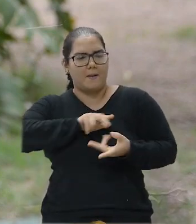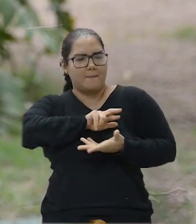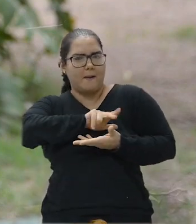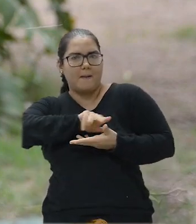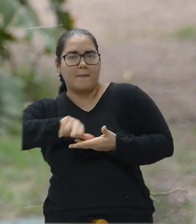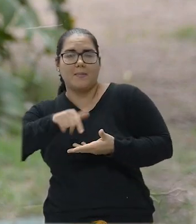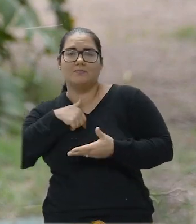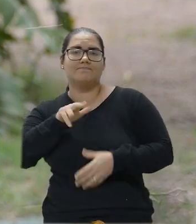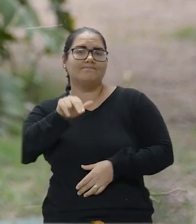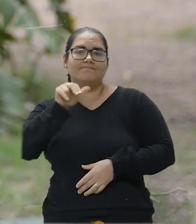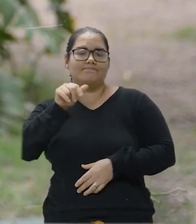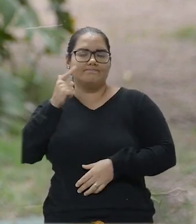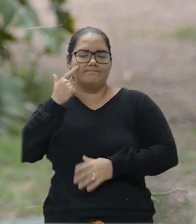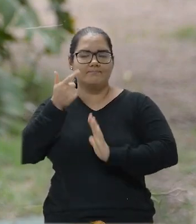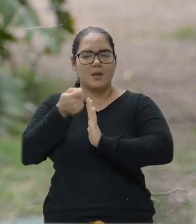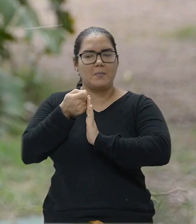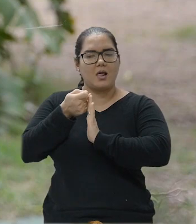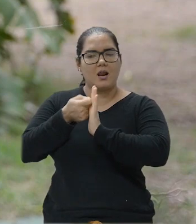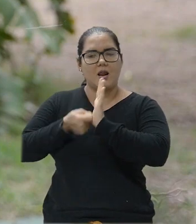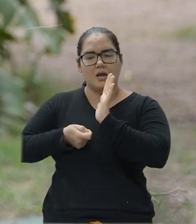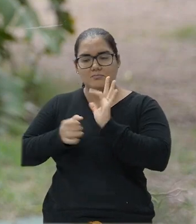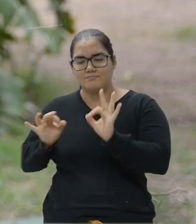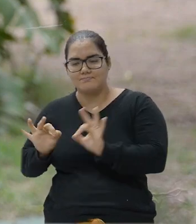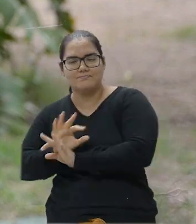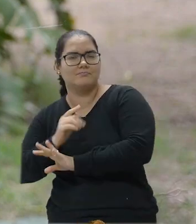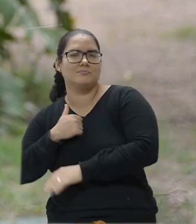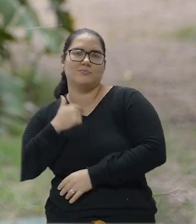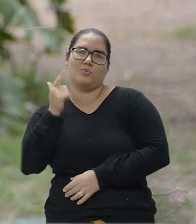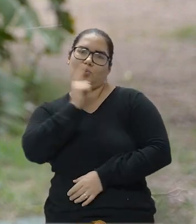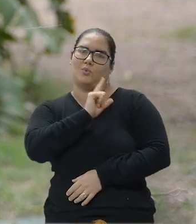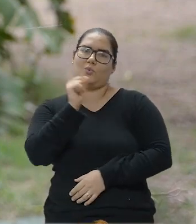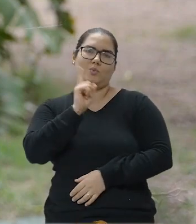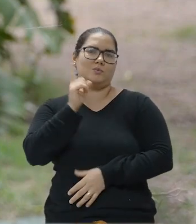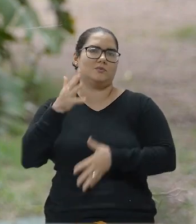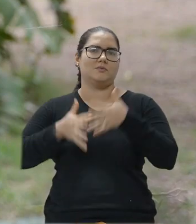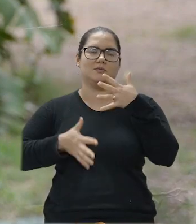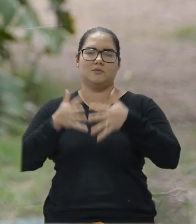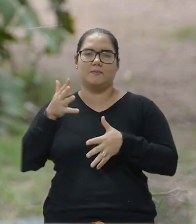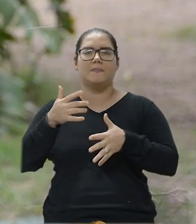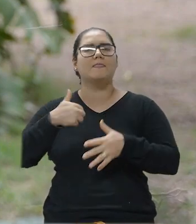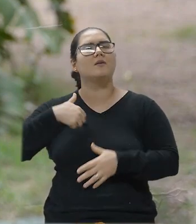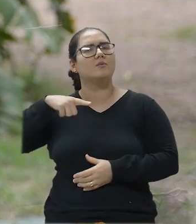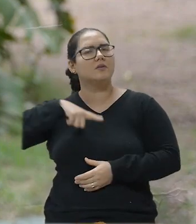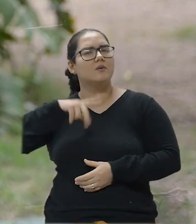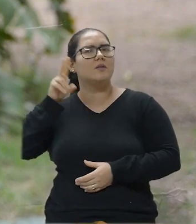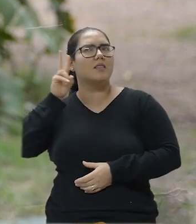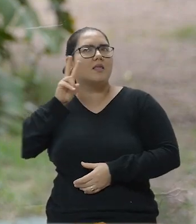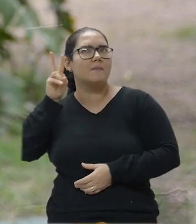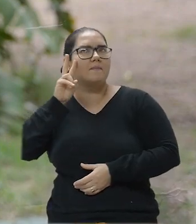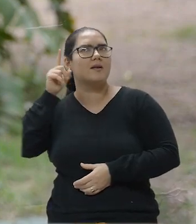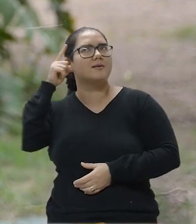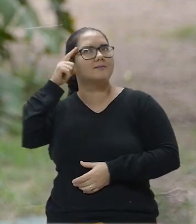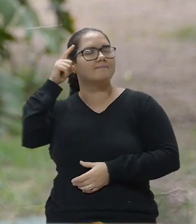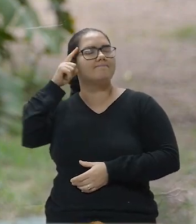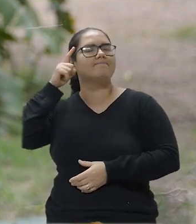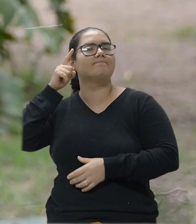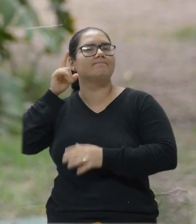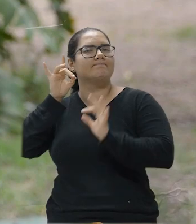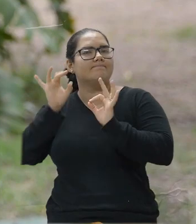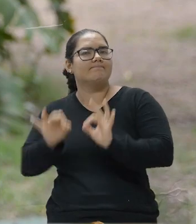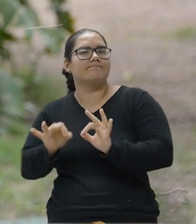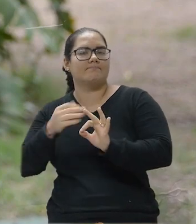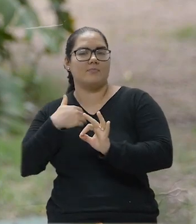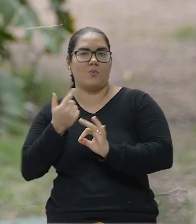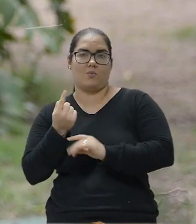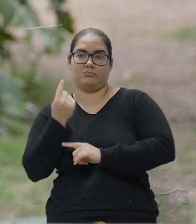monte de escritos que nunca saberei no que se tornariam. Tenho lembranças muito